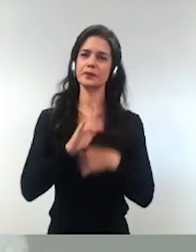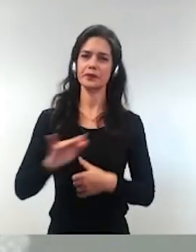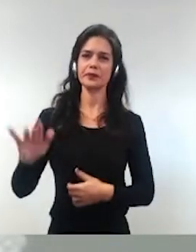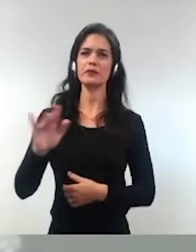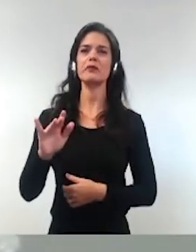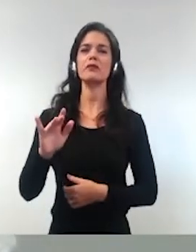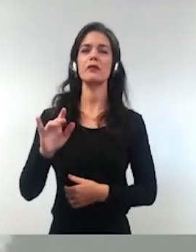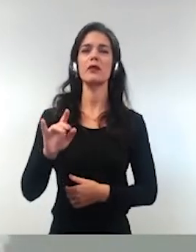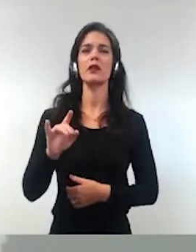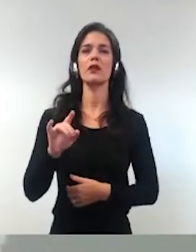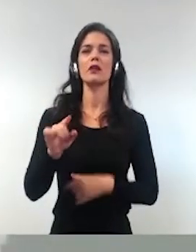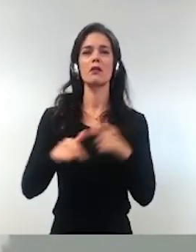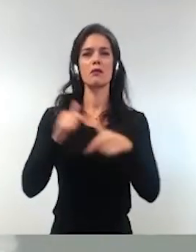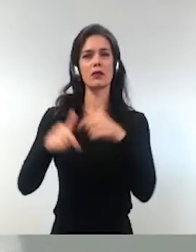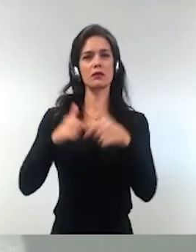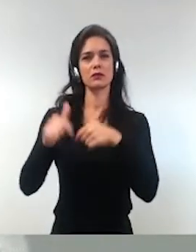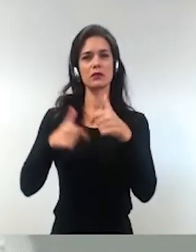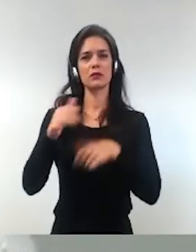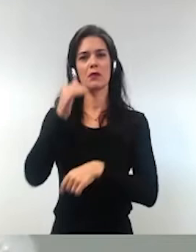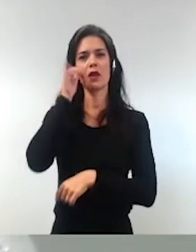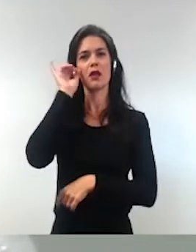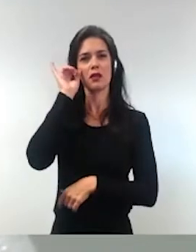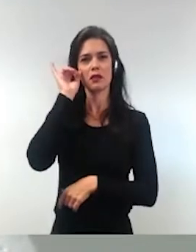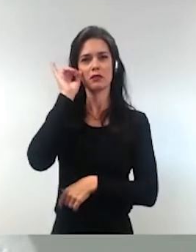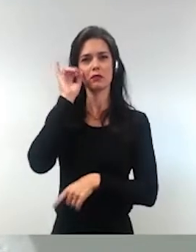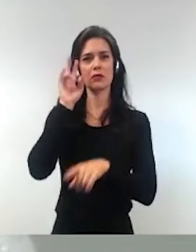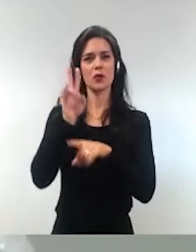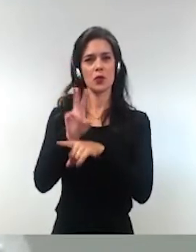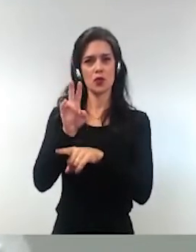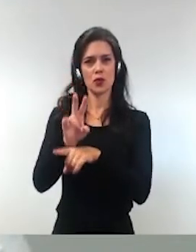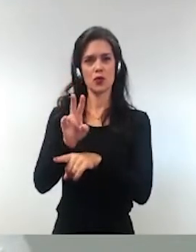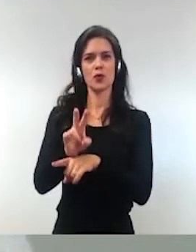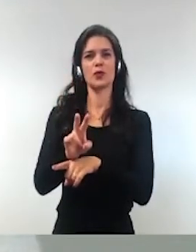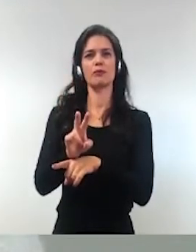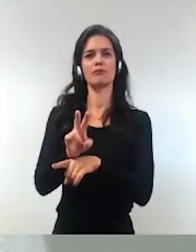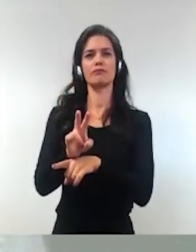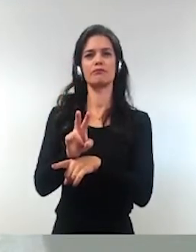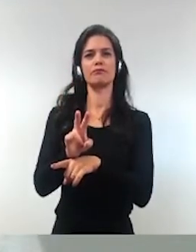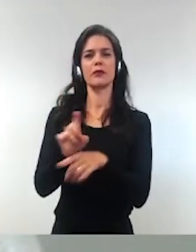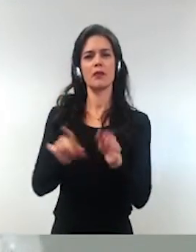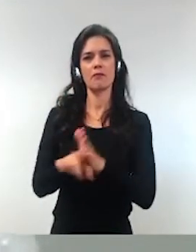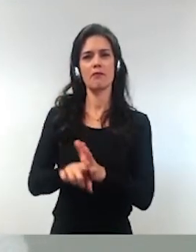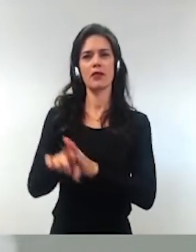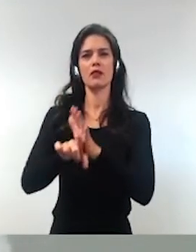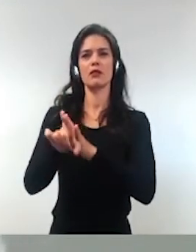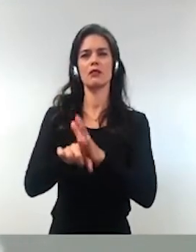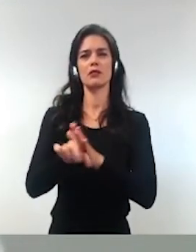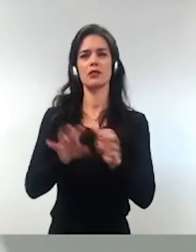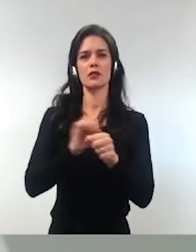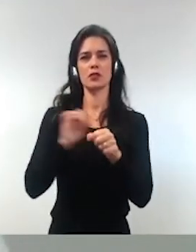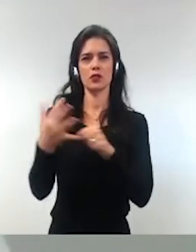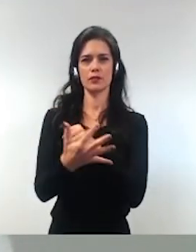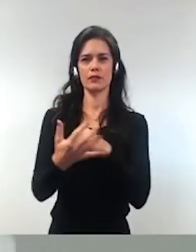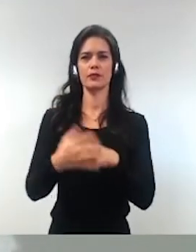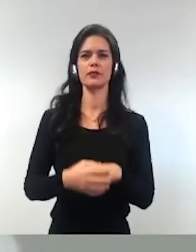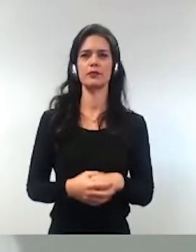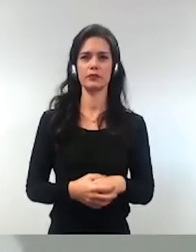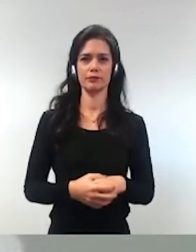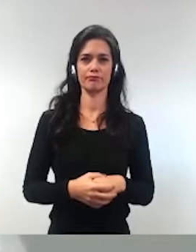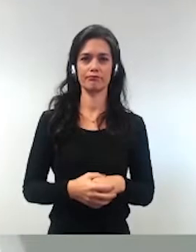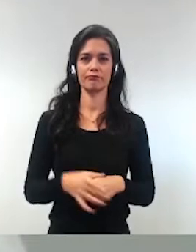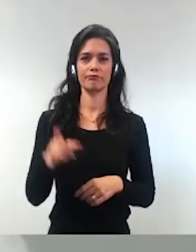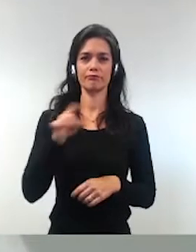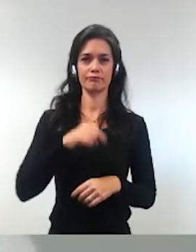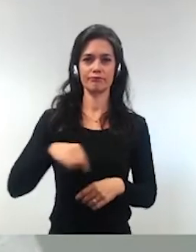282.734.972,46 para ações de prevenção, combate e pesquisa da Covid-19. Esses